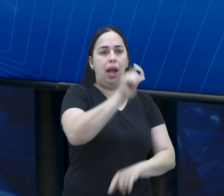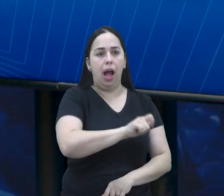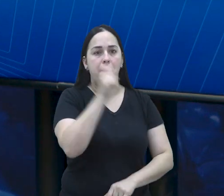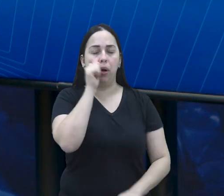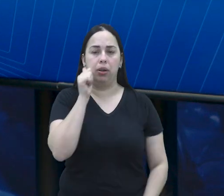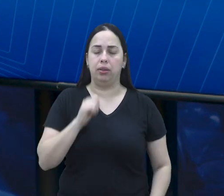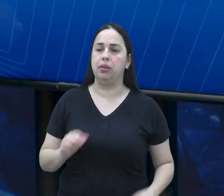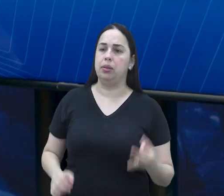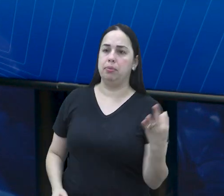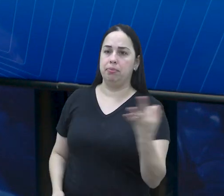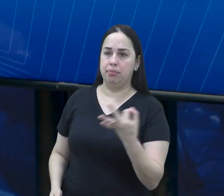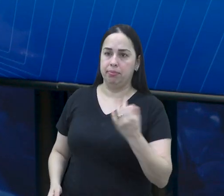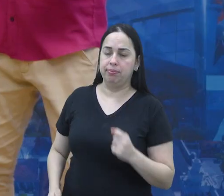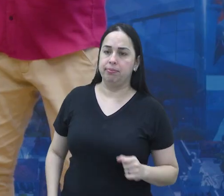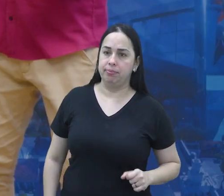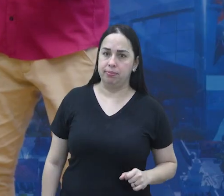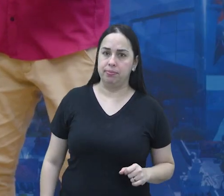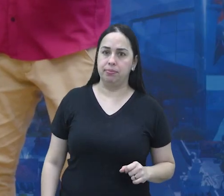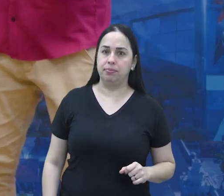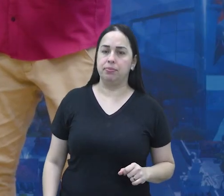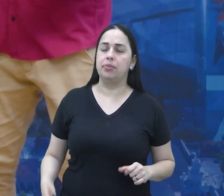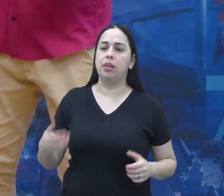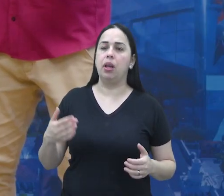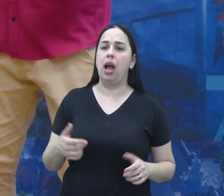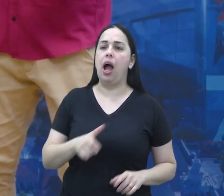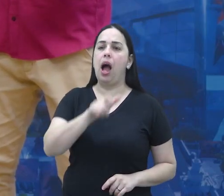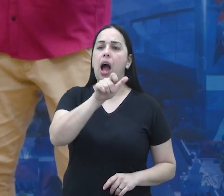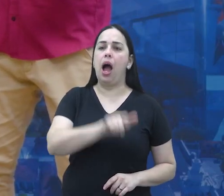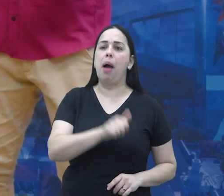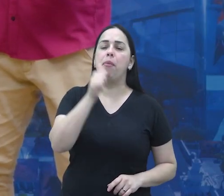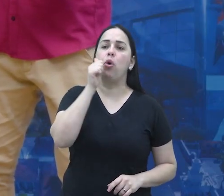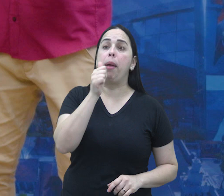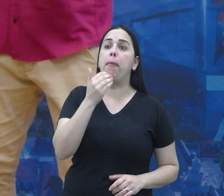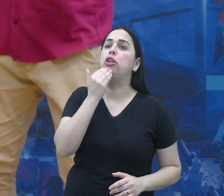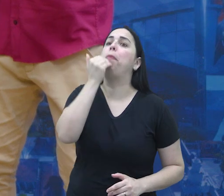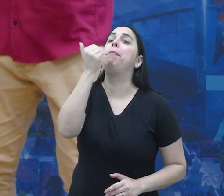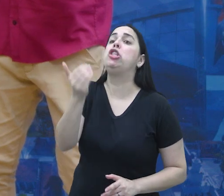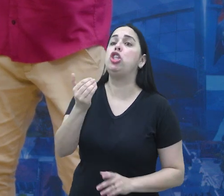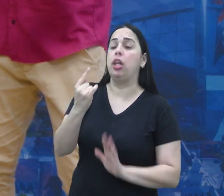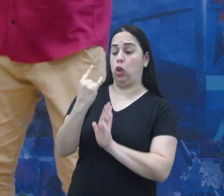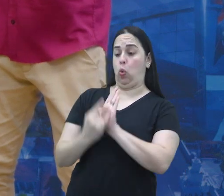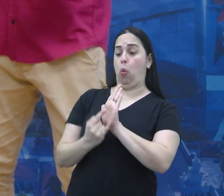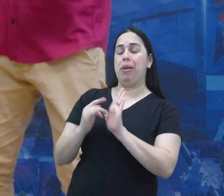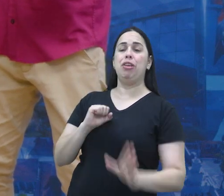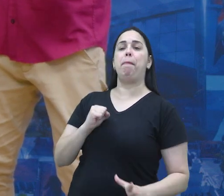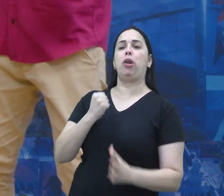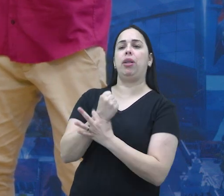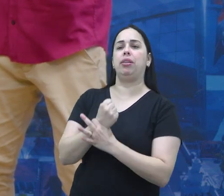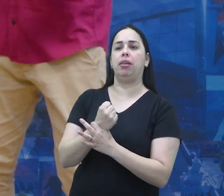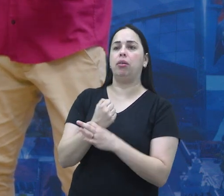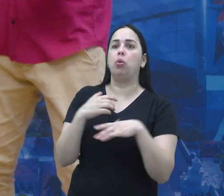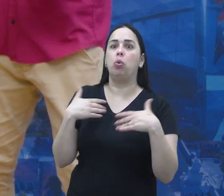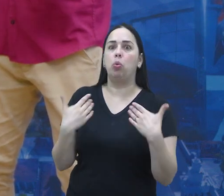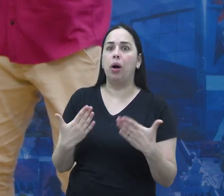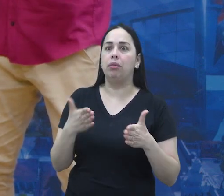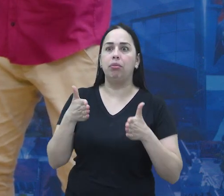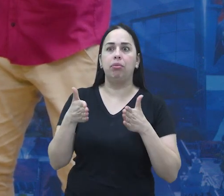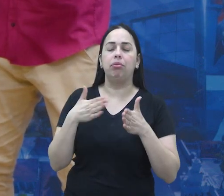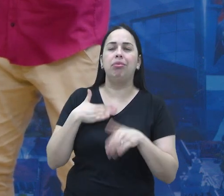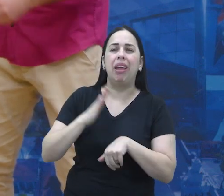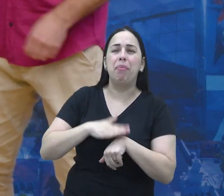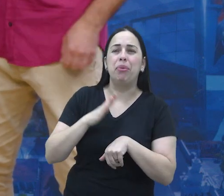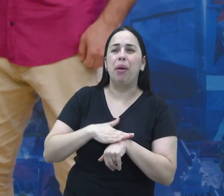mulher. Perfeito. E como que uma mulher pode acionar essa medida protetiva? Qual o contexto? Quanto